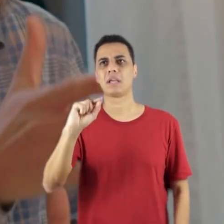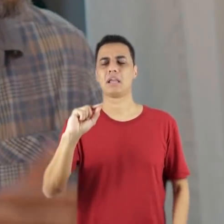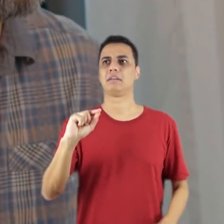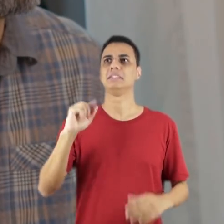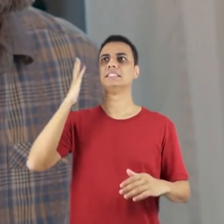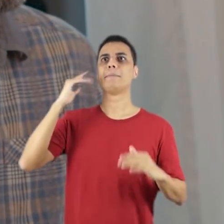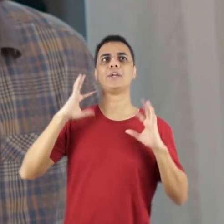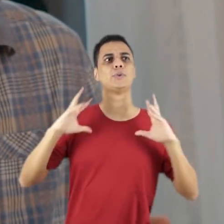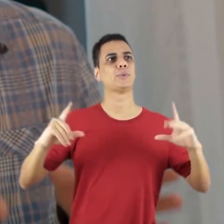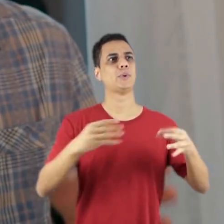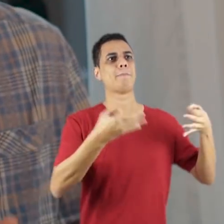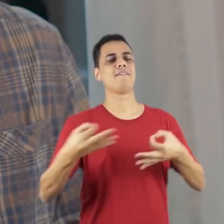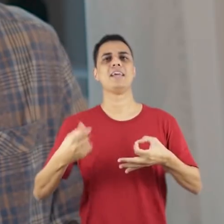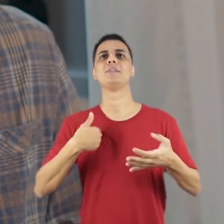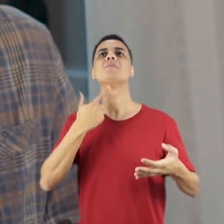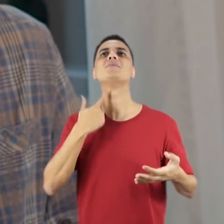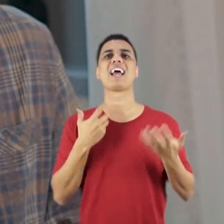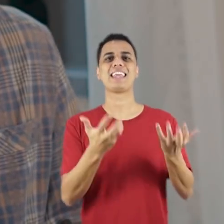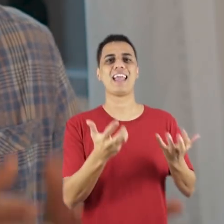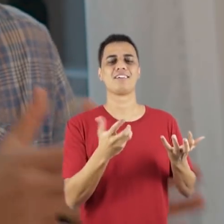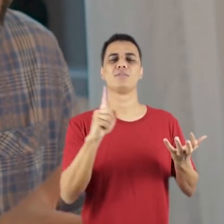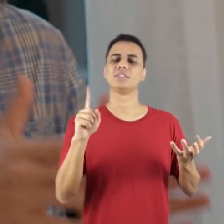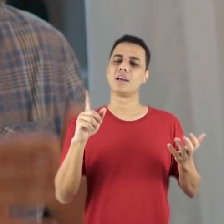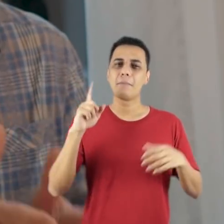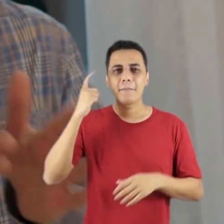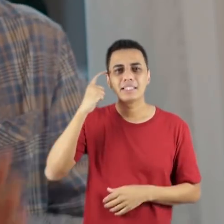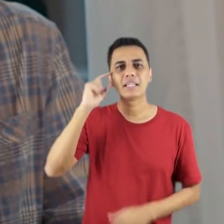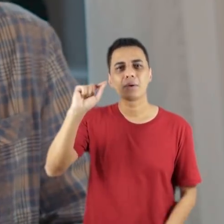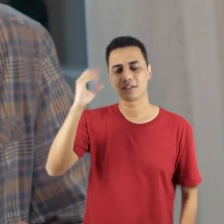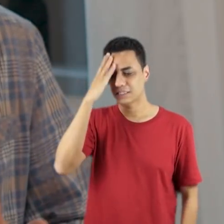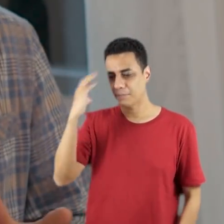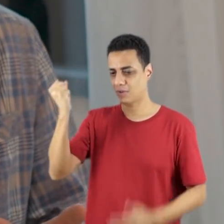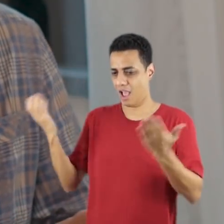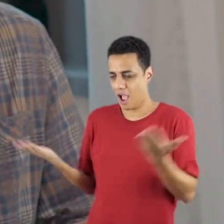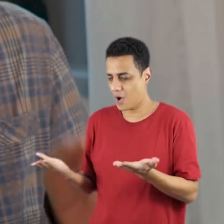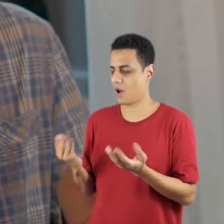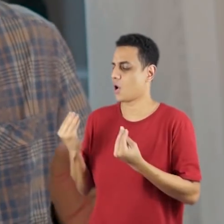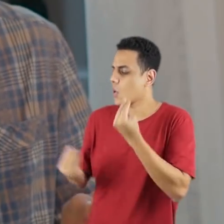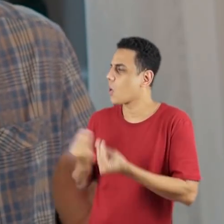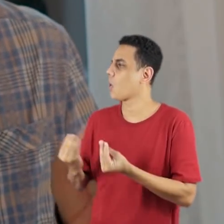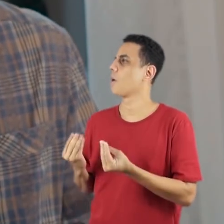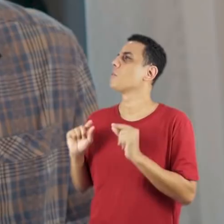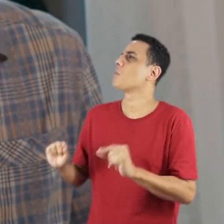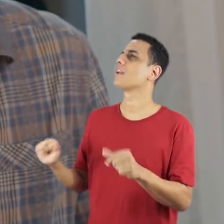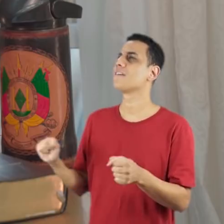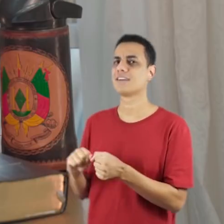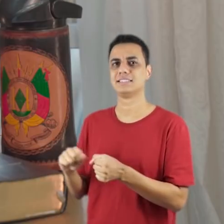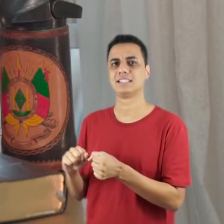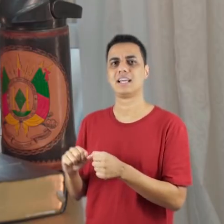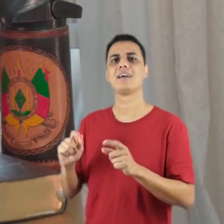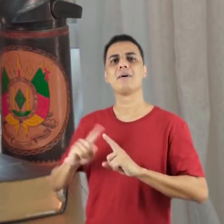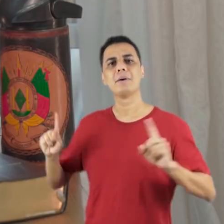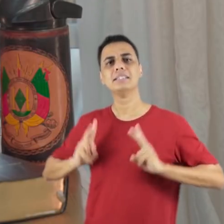como tu gostaria pela sabedoria do momento, de saber o que, como e quando fazer a partir da ótica da humildade.